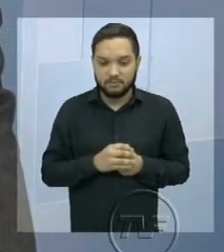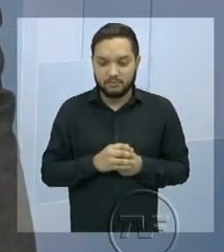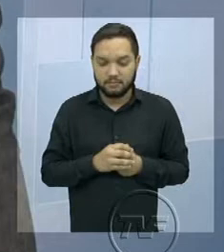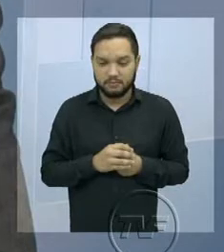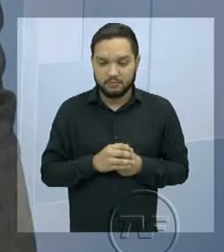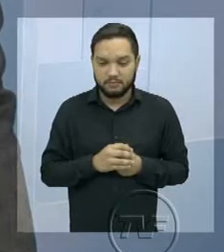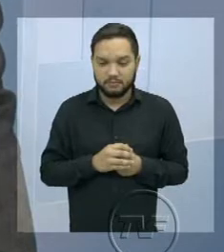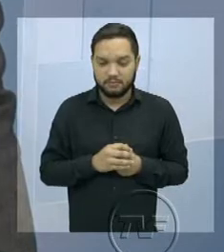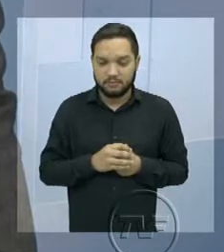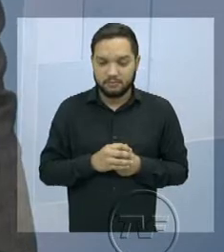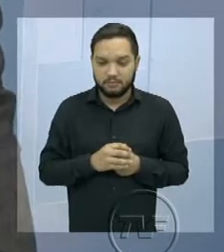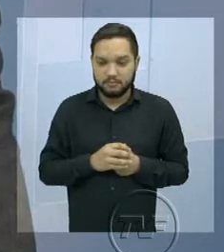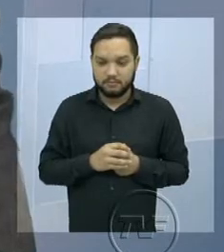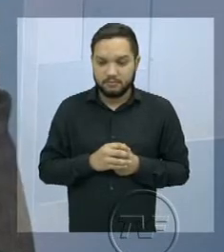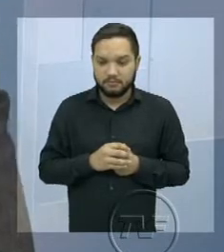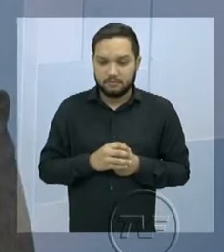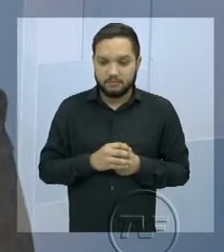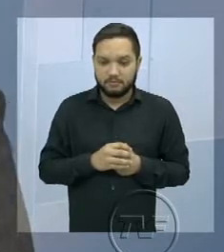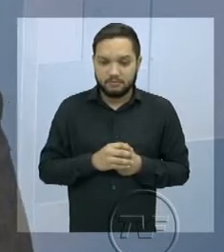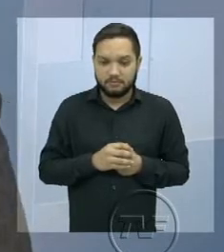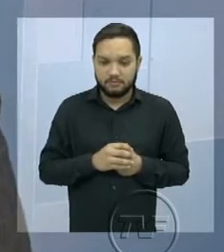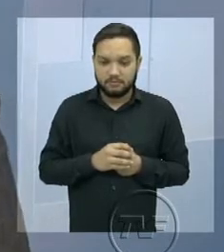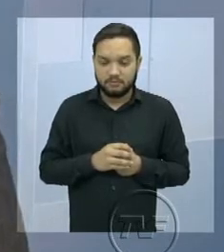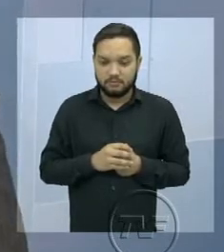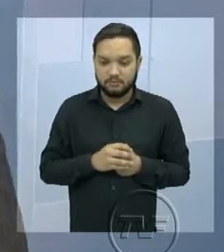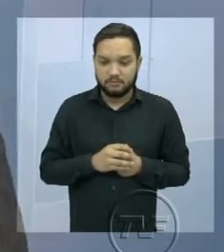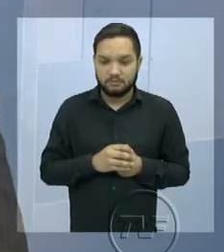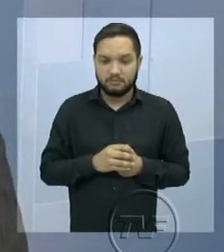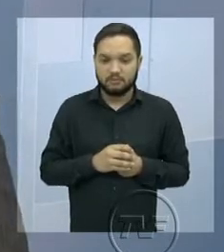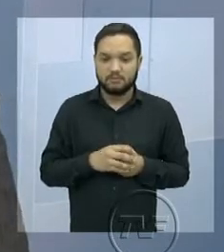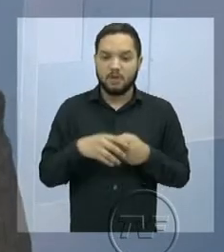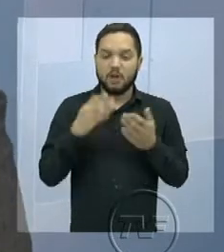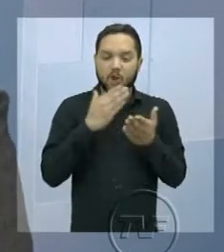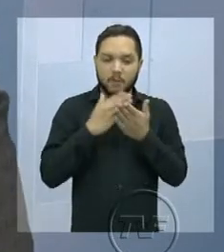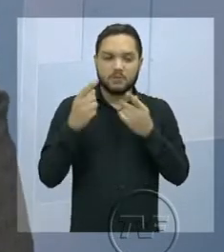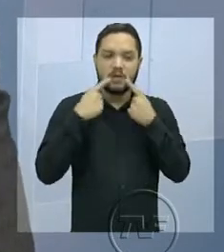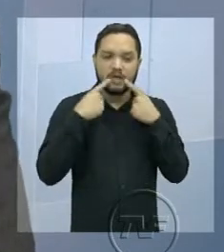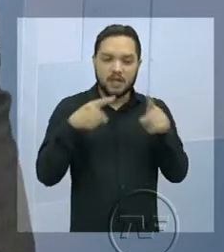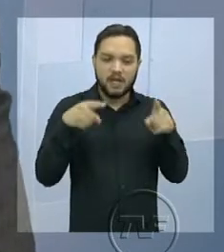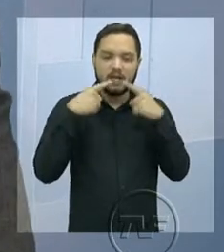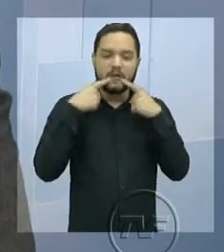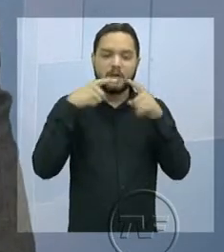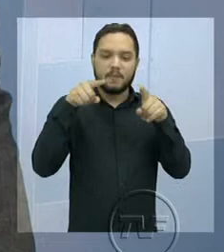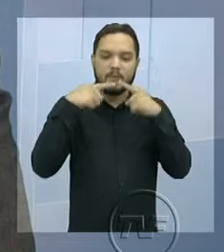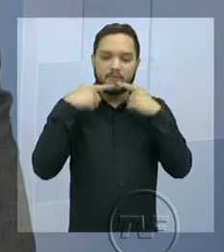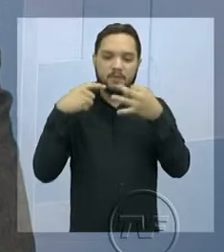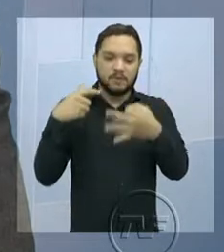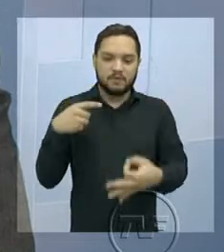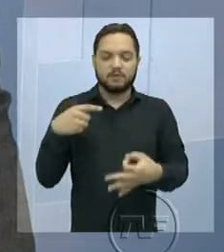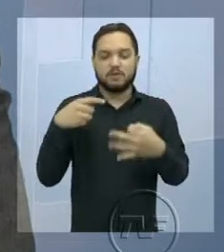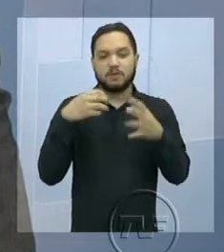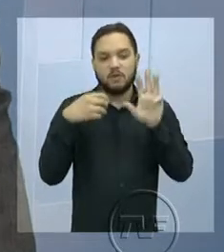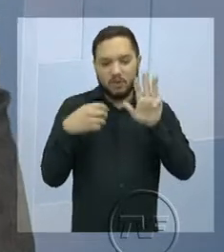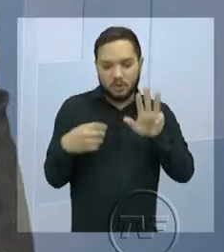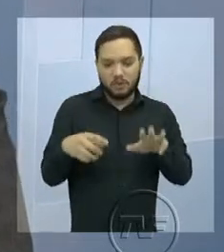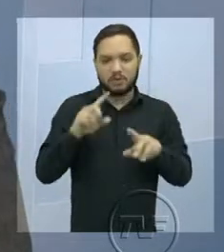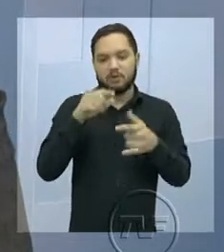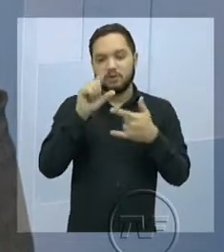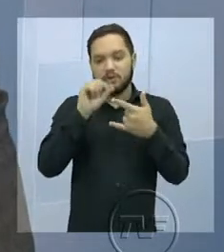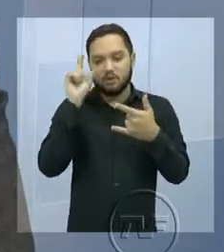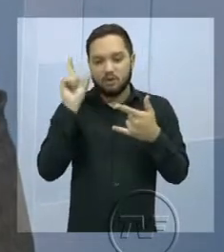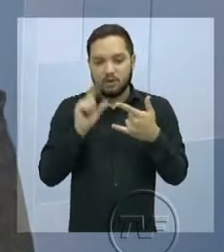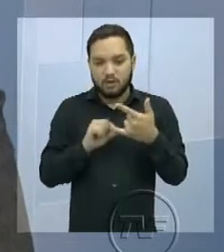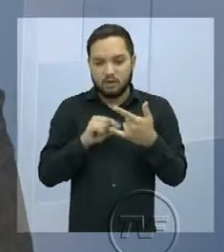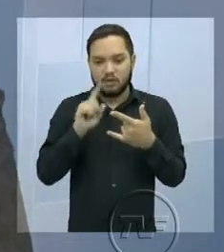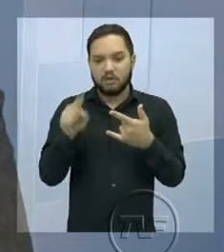a bater especificamente na figura do ex-presidente Lula. Primeiro em programas no YouTube, depois